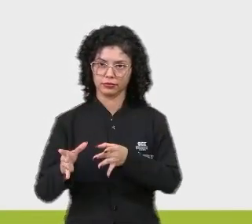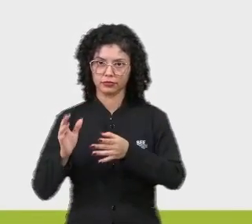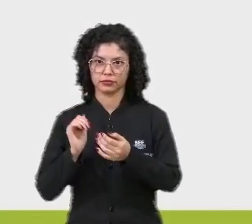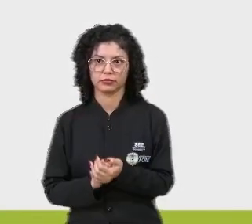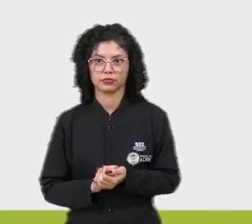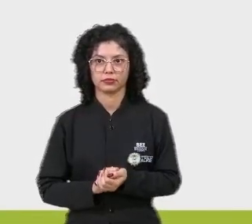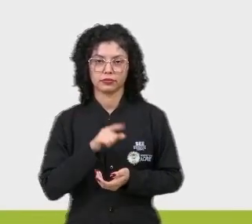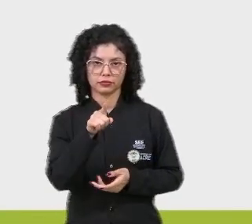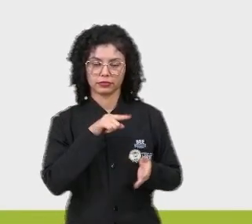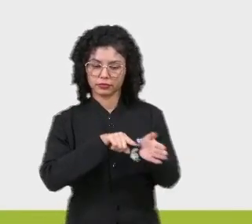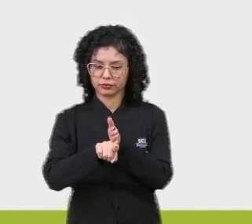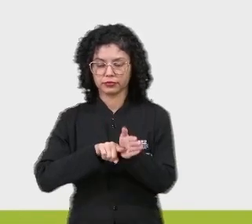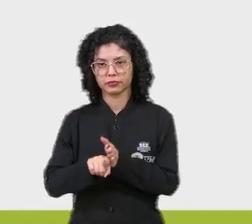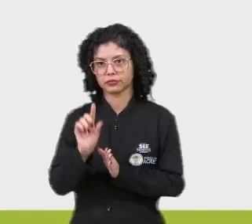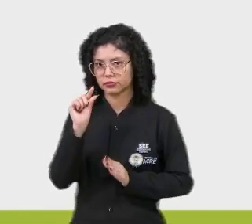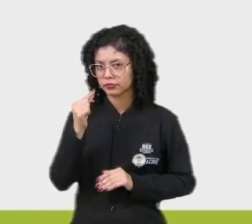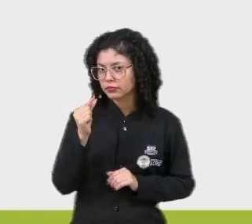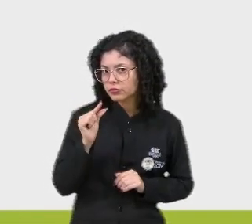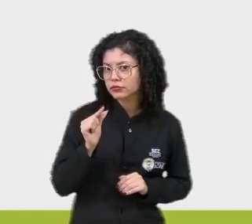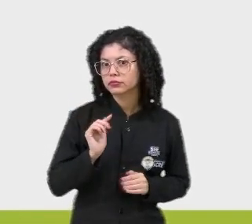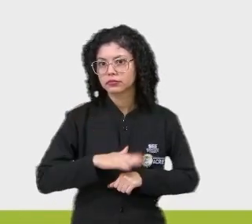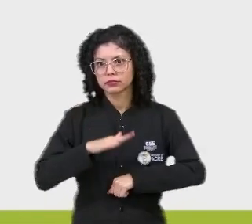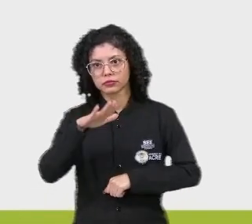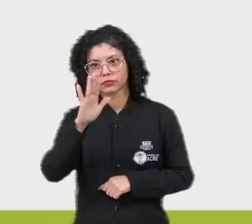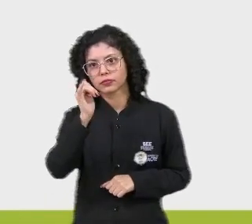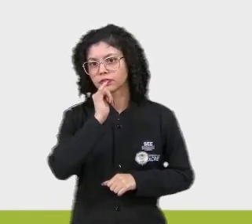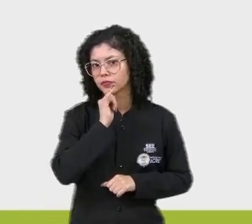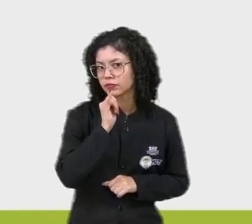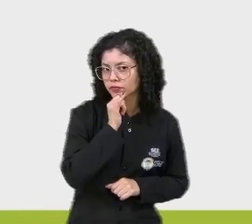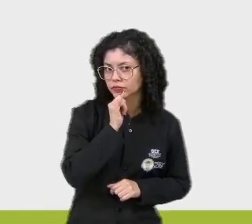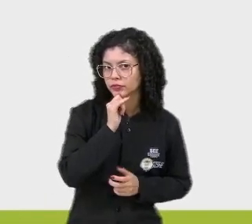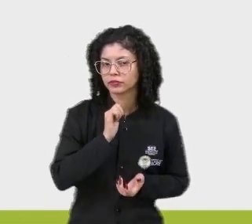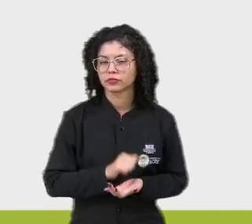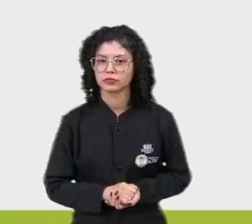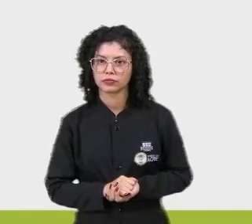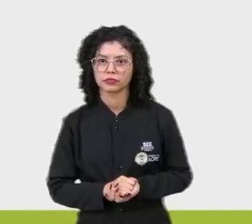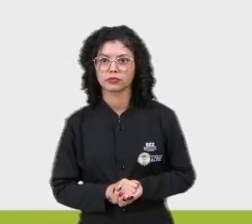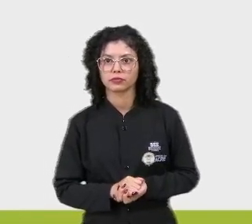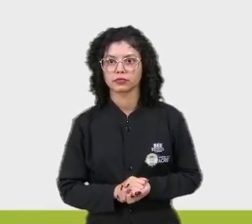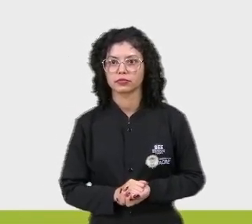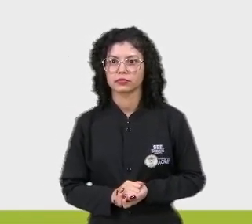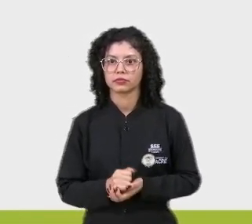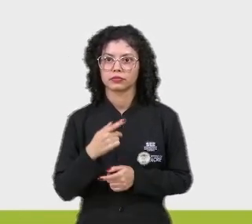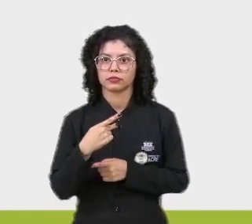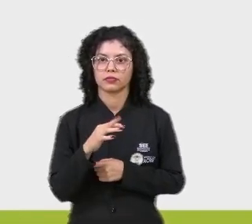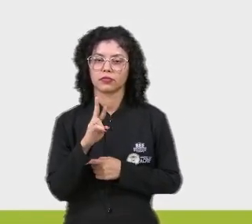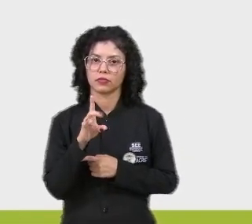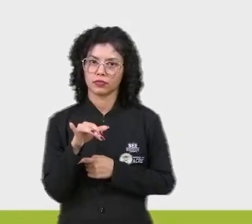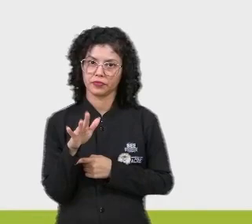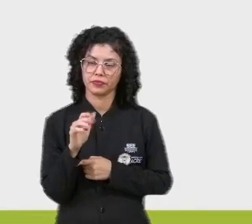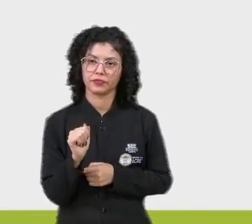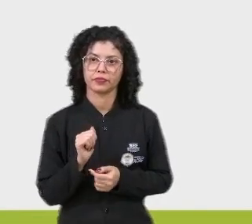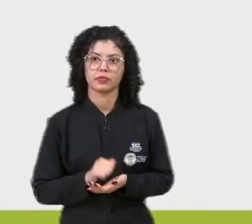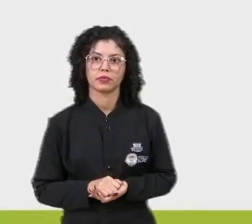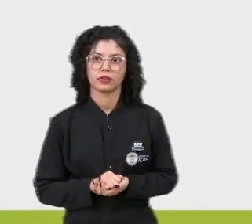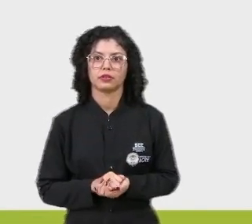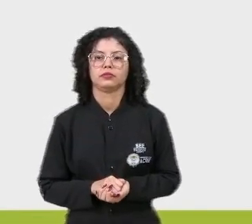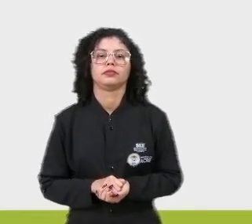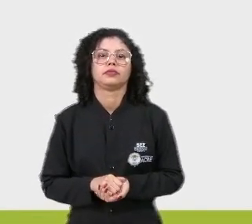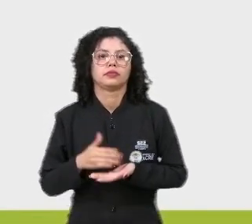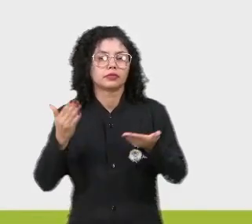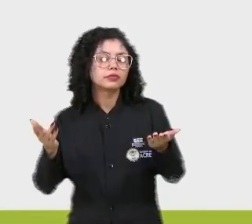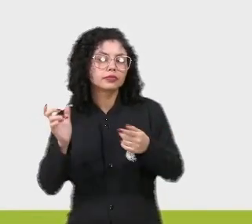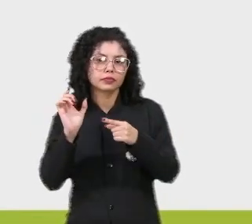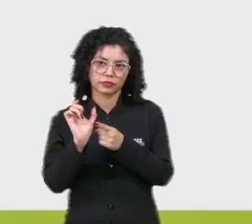para você pesquisar um pouco mais alguns exemplos eh de paronímia ou parônimos né que são